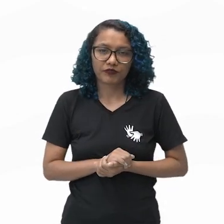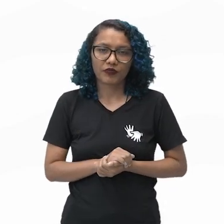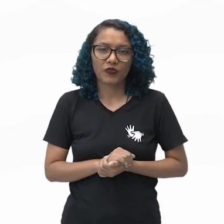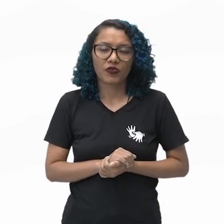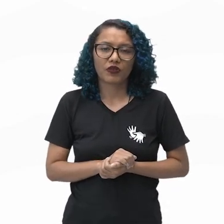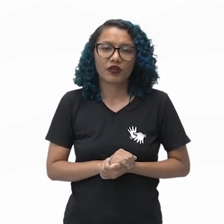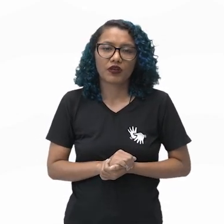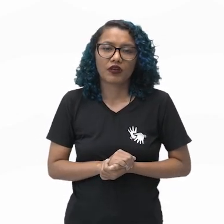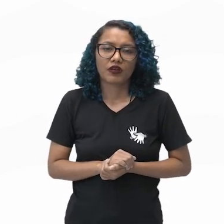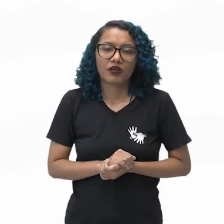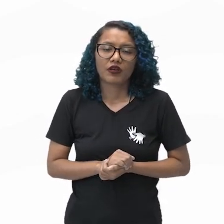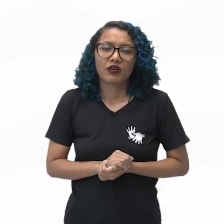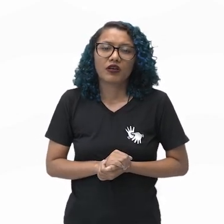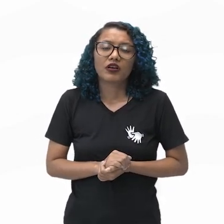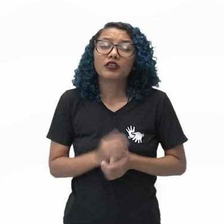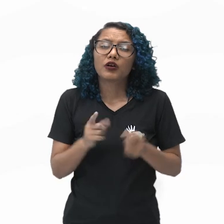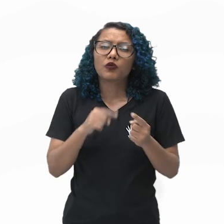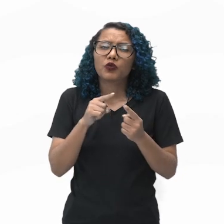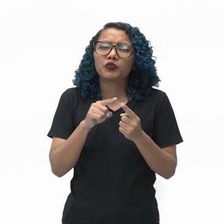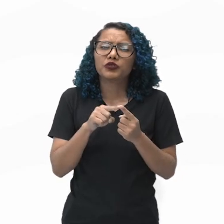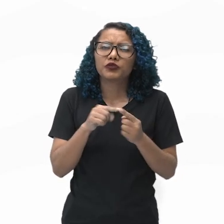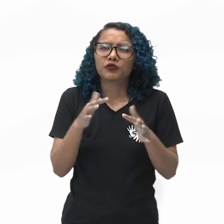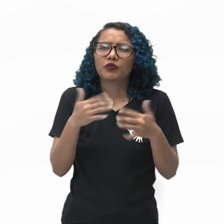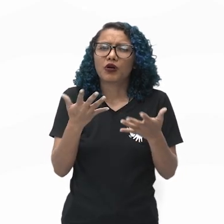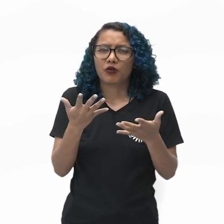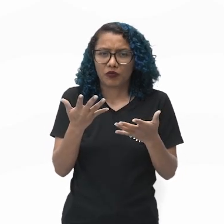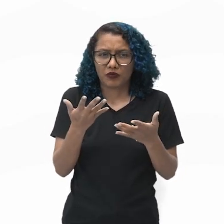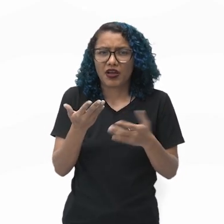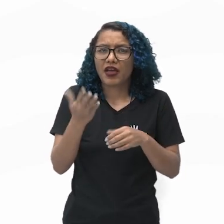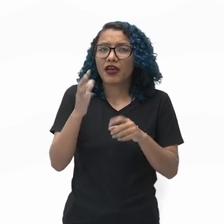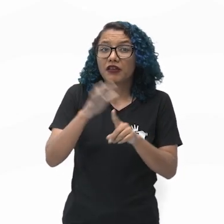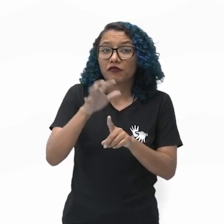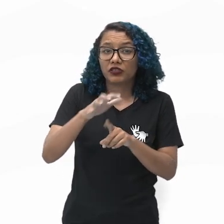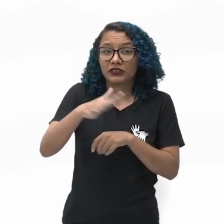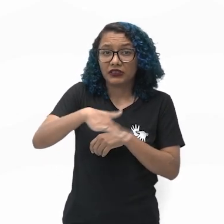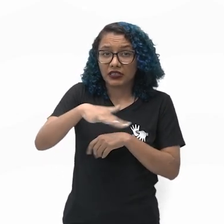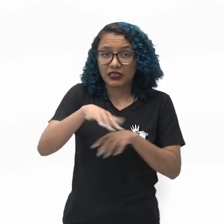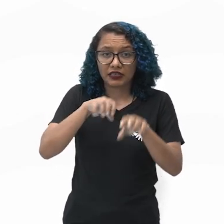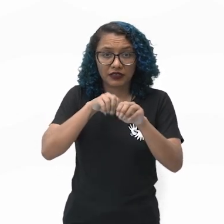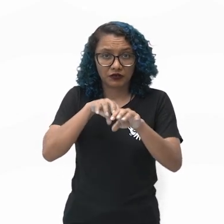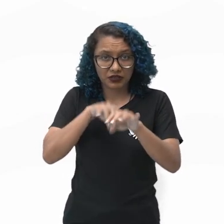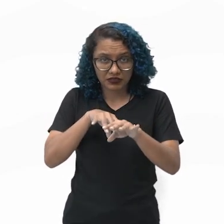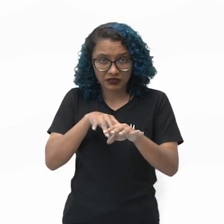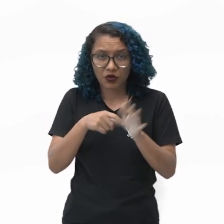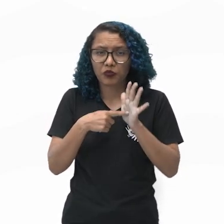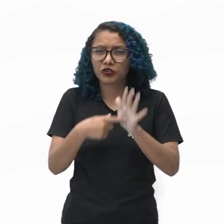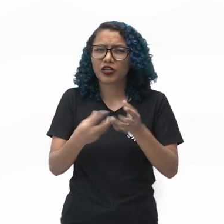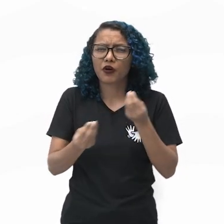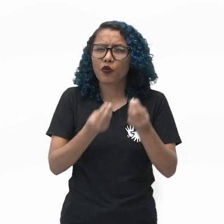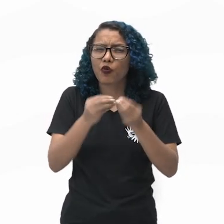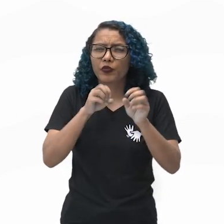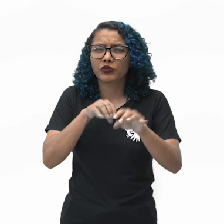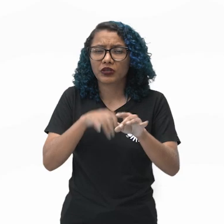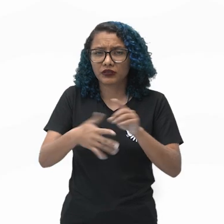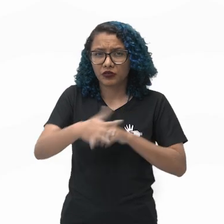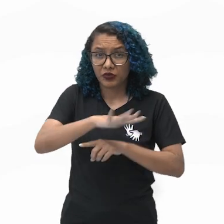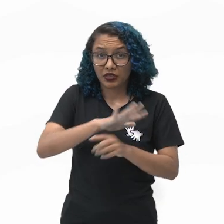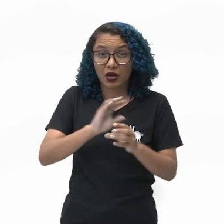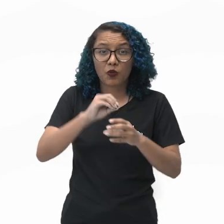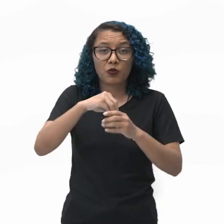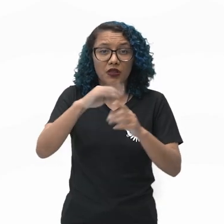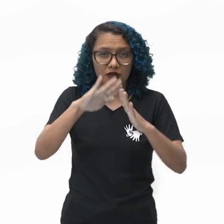uma participação na educação, trazendo a educação ambiental para a escola. Então é